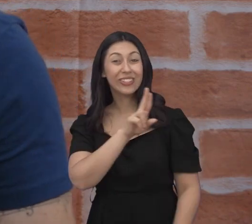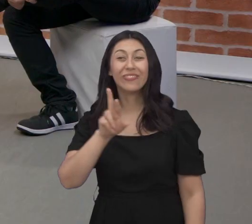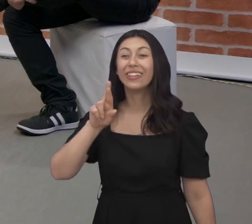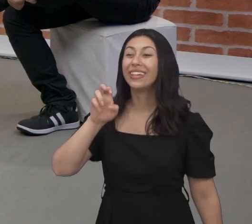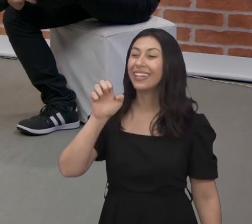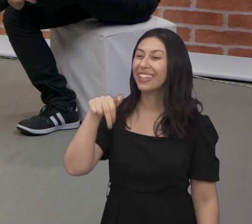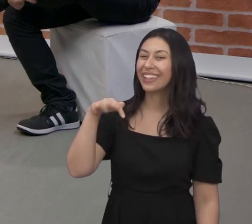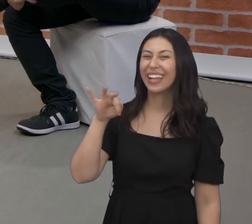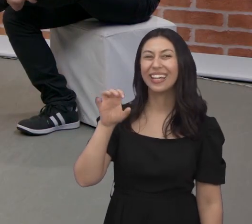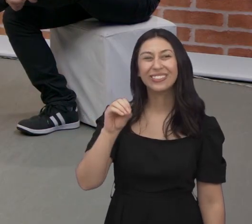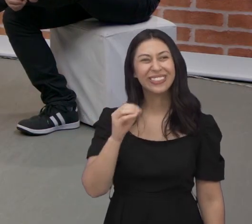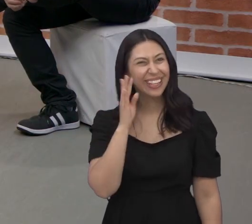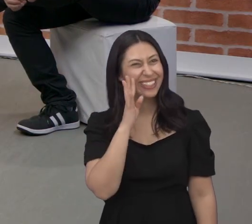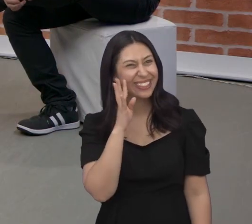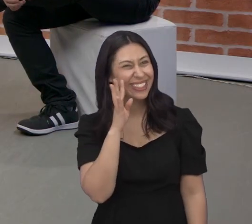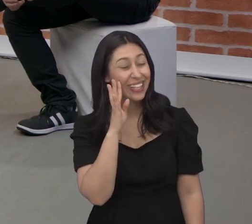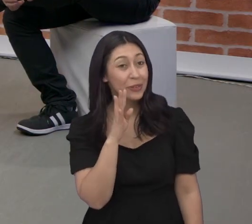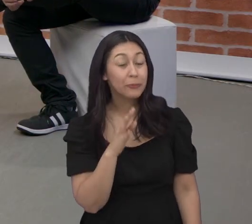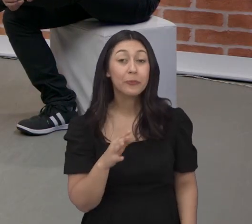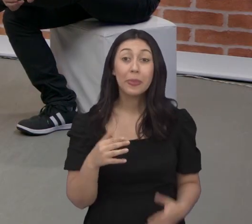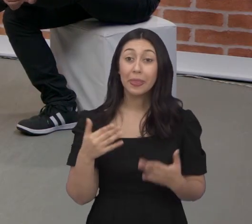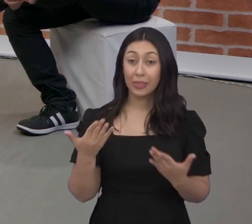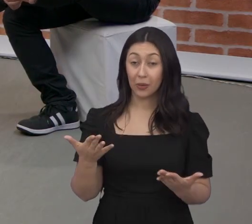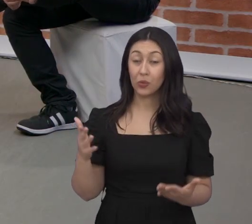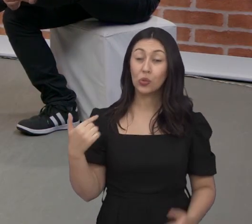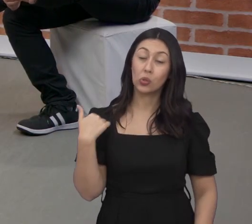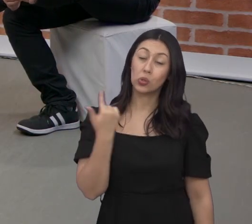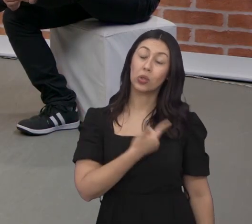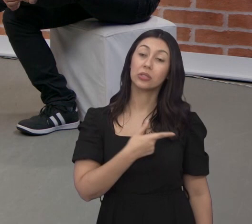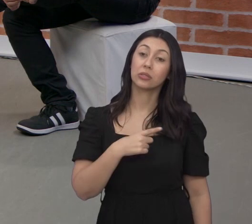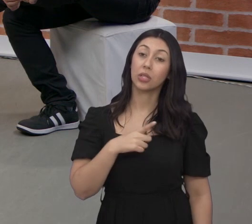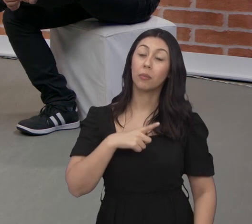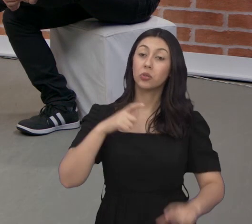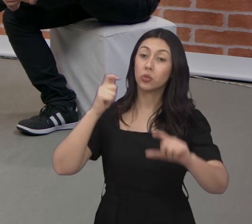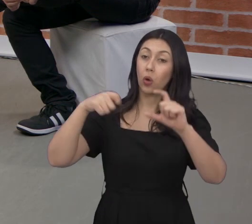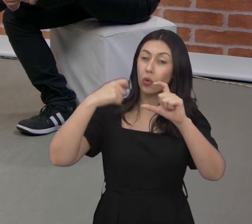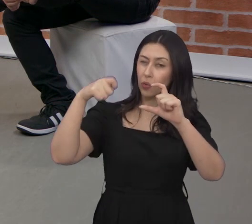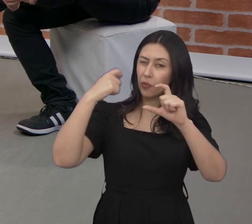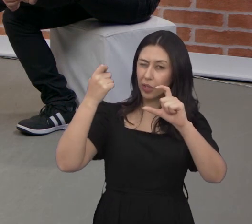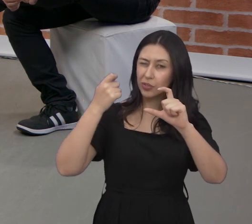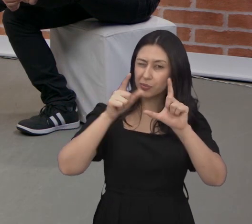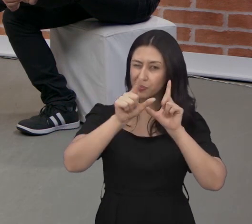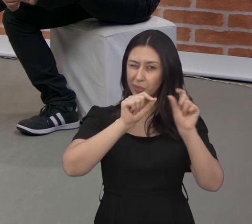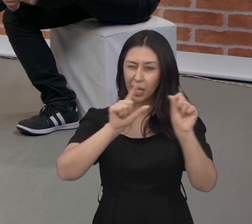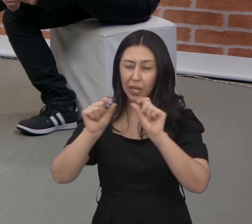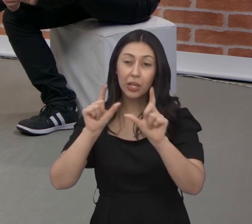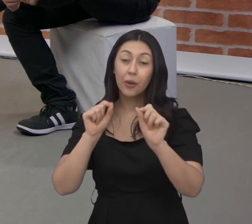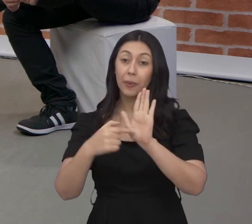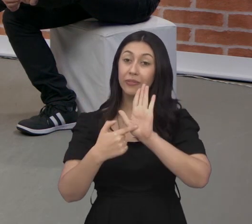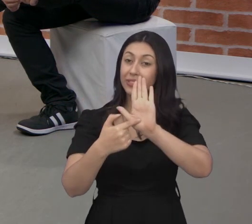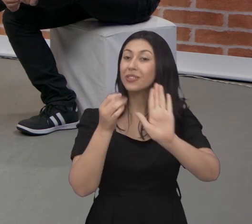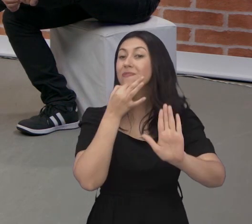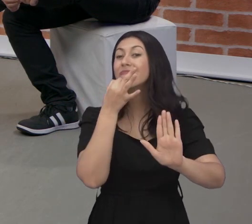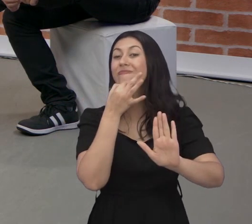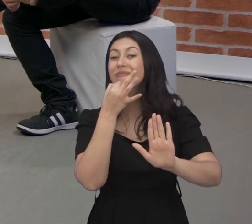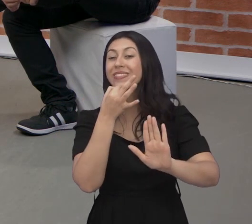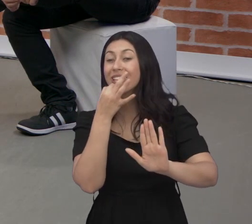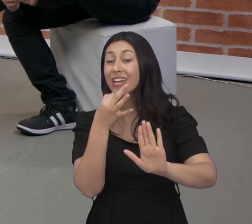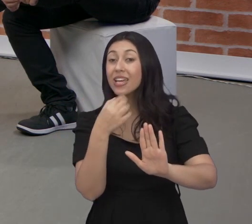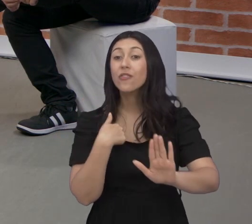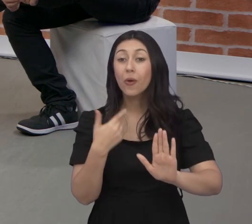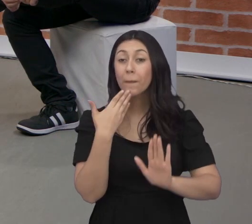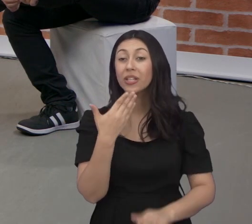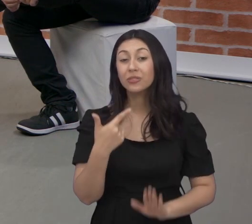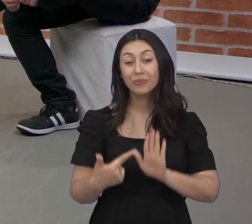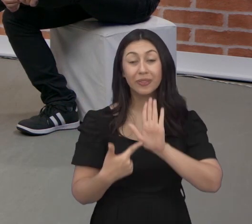Mota. Legal. E Renato, olha só, a gente tem um vídeo ainda que a gente separou, Sim. né, para você comentar. Vou